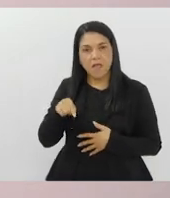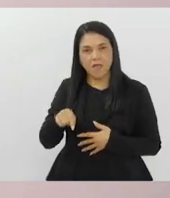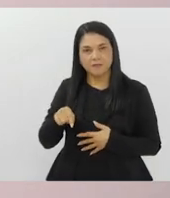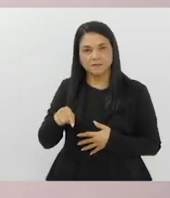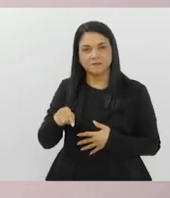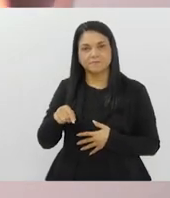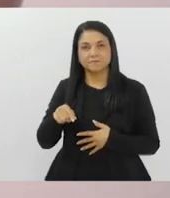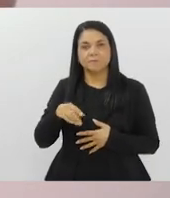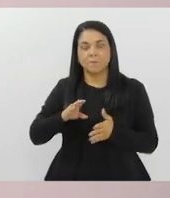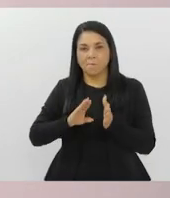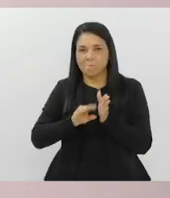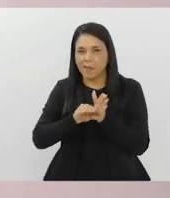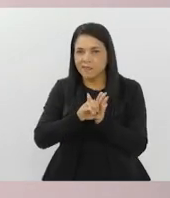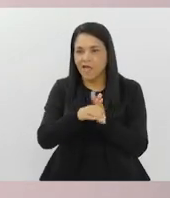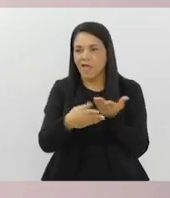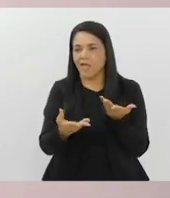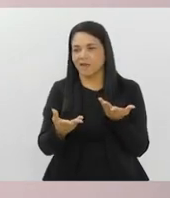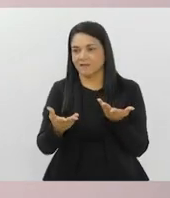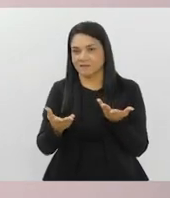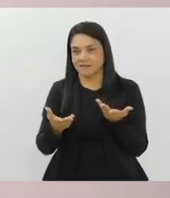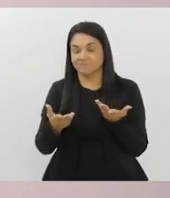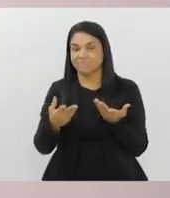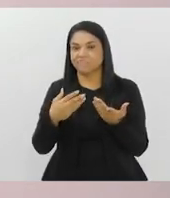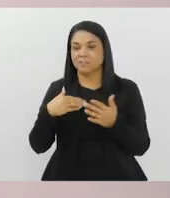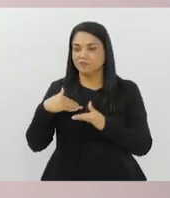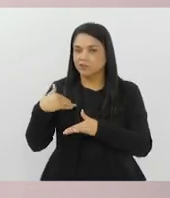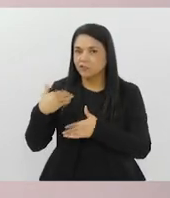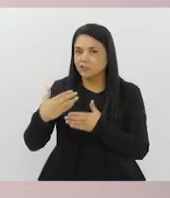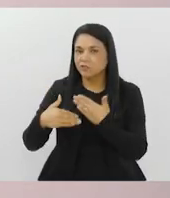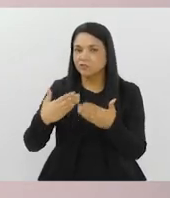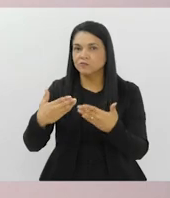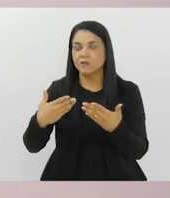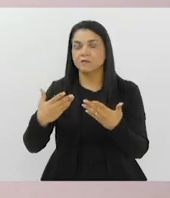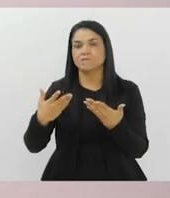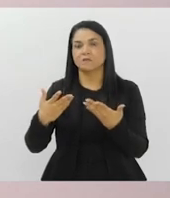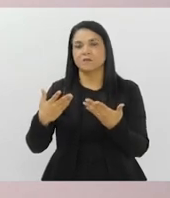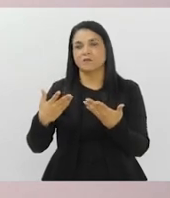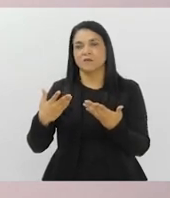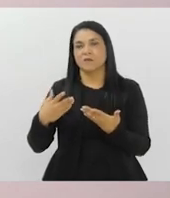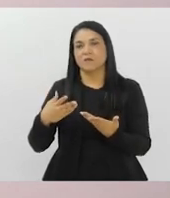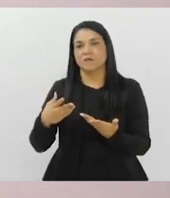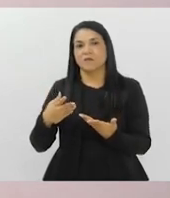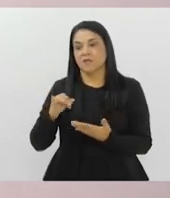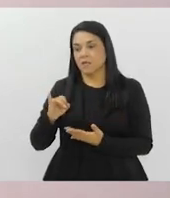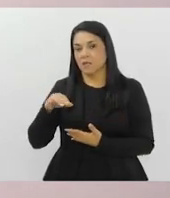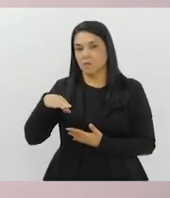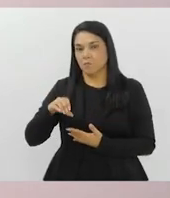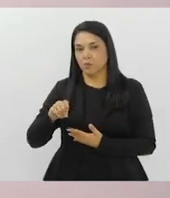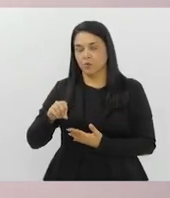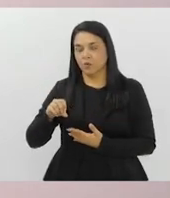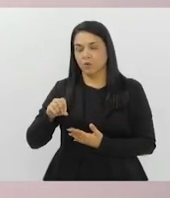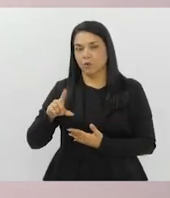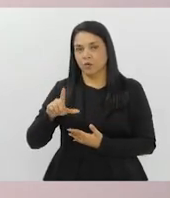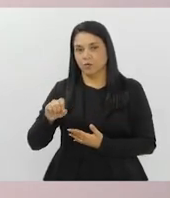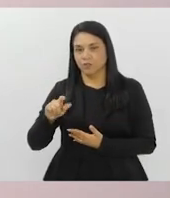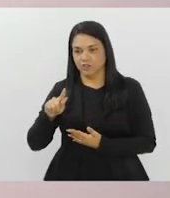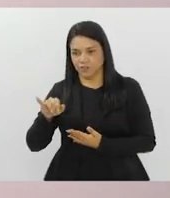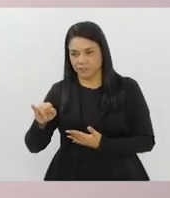aquelas bactérias, e a gente vai desenvolvendo imunologia e passando pelo leite humano. E isso vai para a